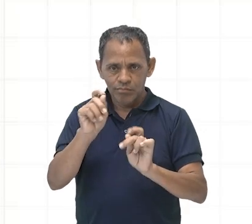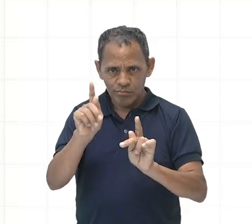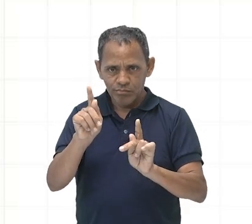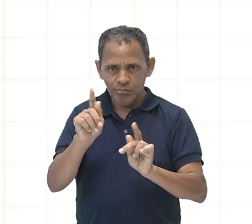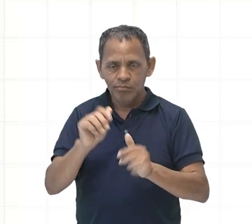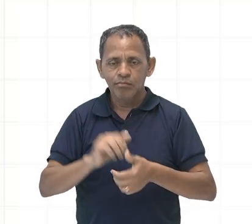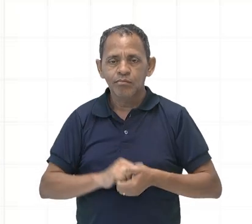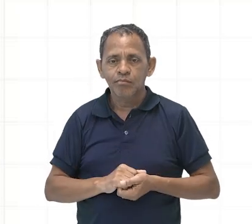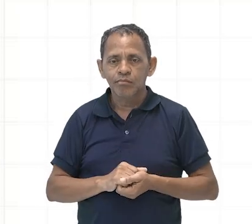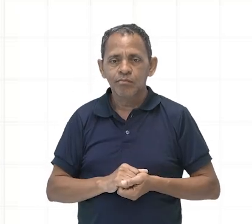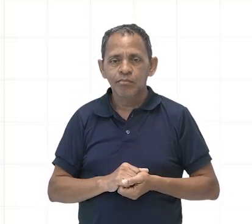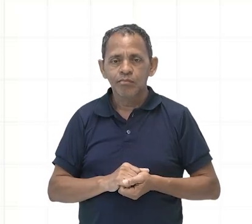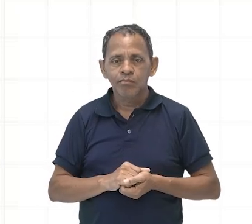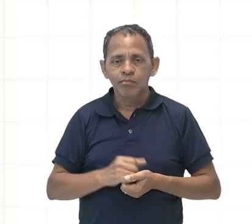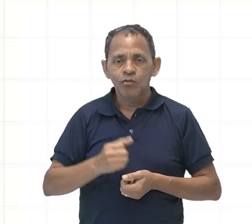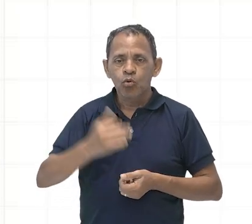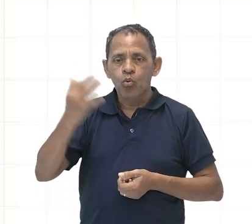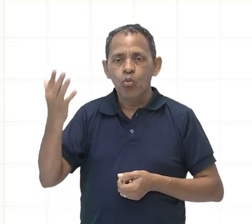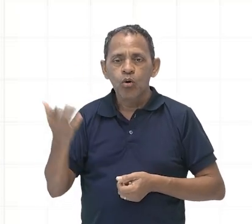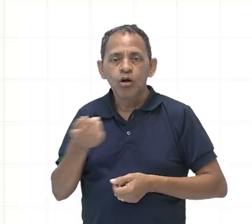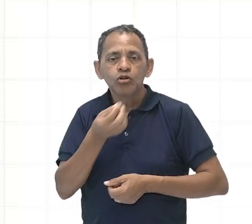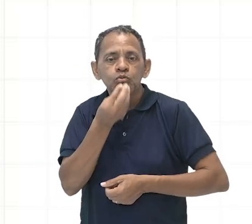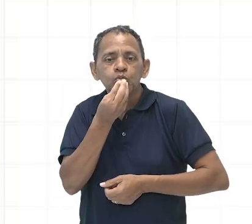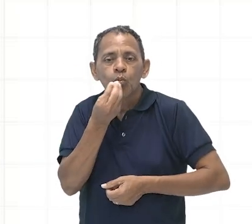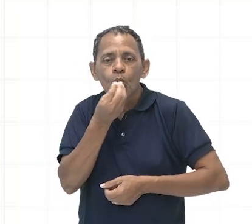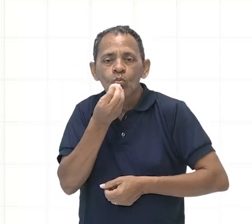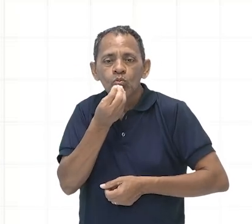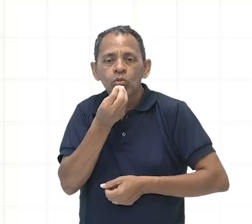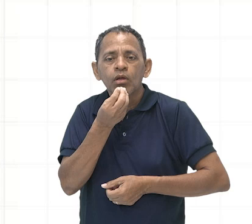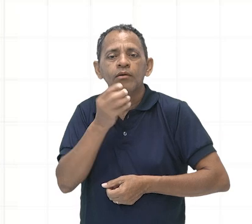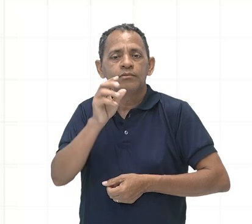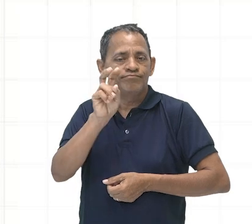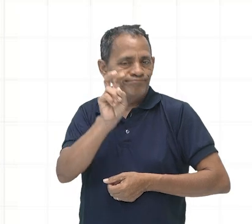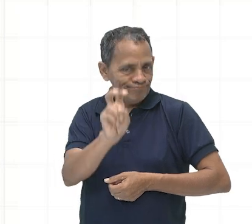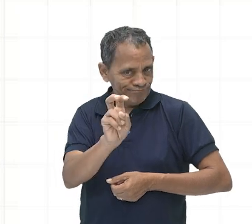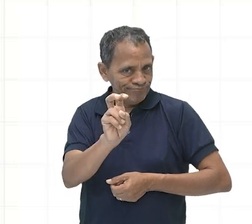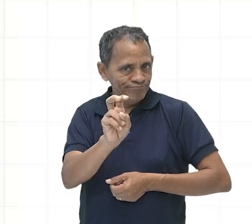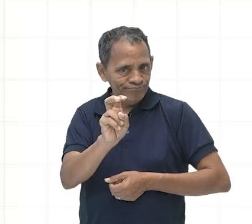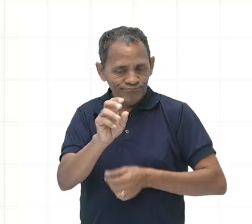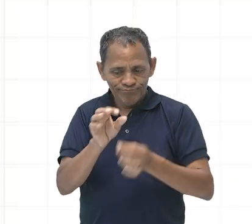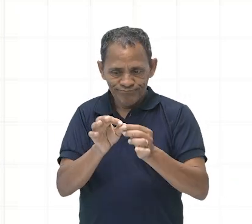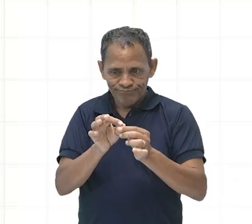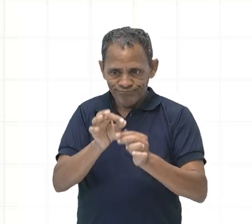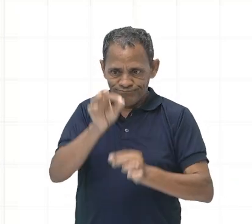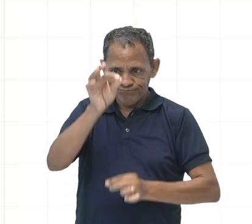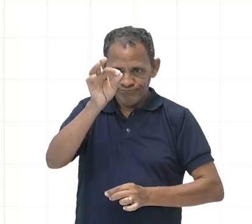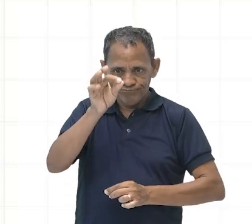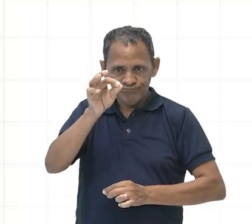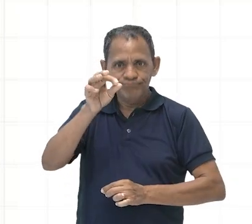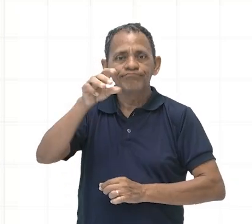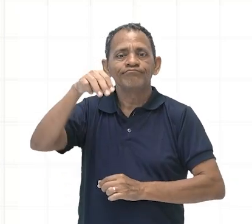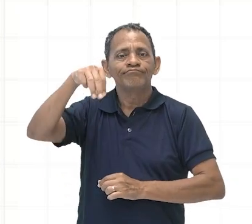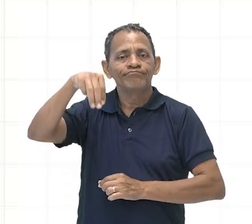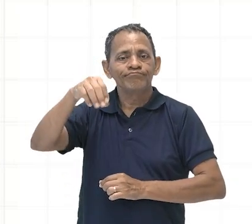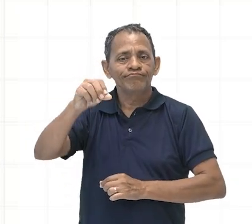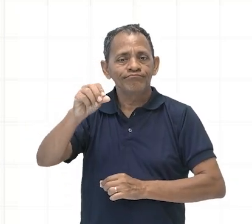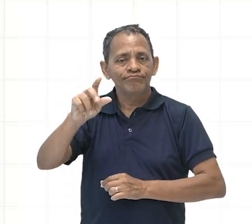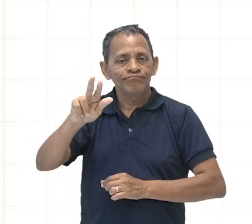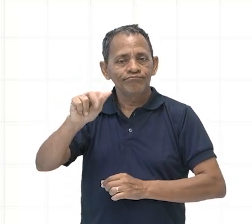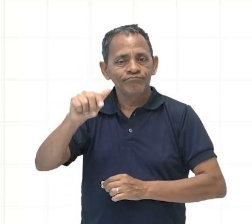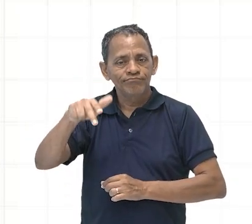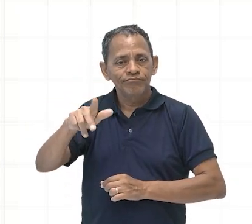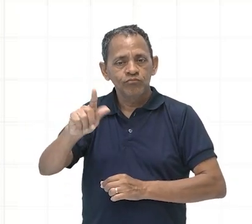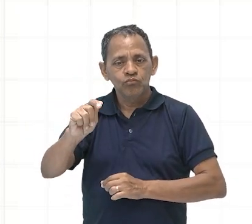ó, foram quantos sabores de morango? 5. Então, a altura da coluna de morango vai ter que ser igual a